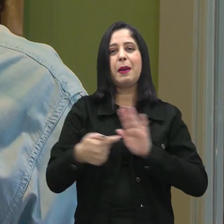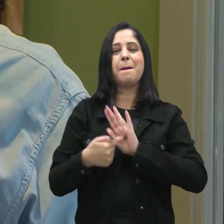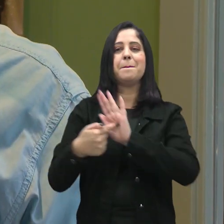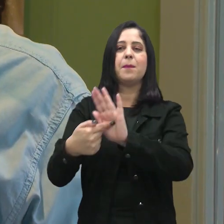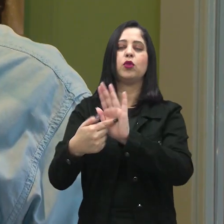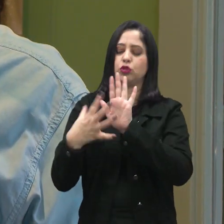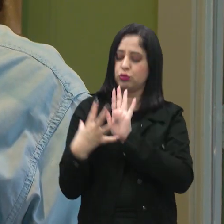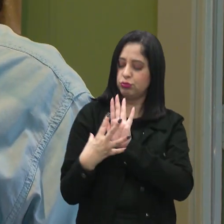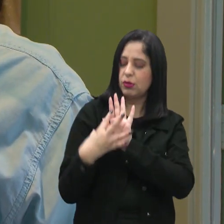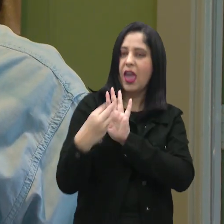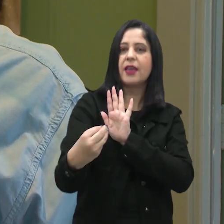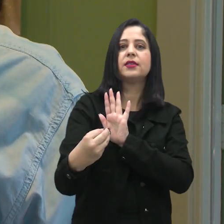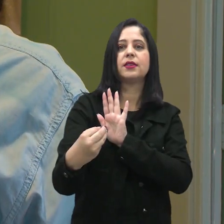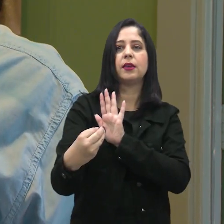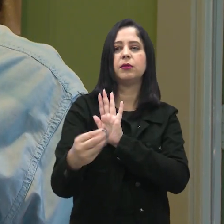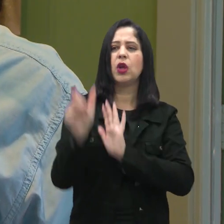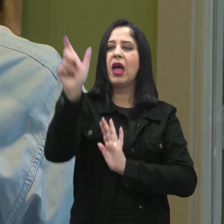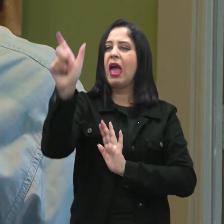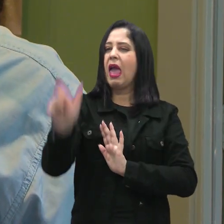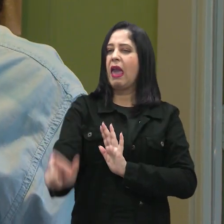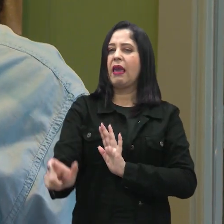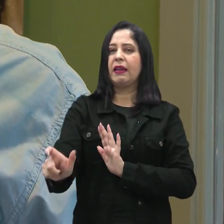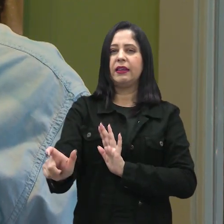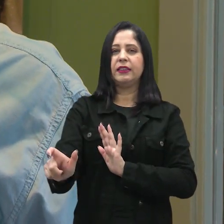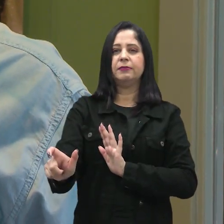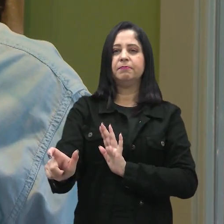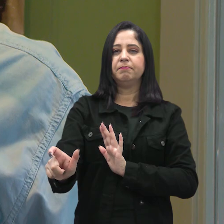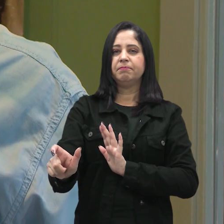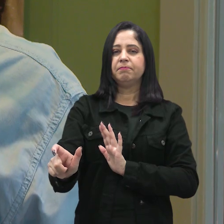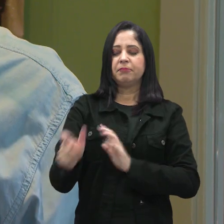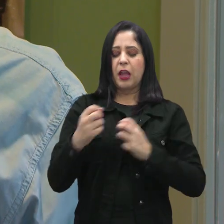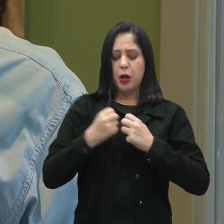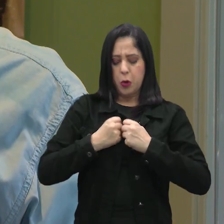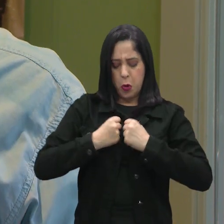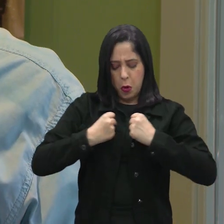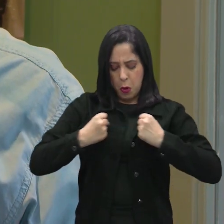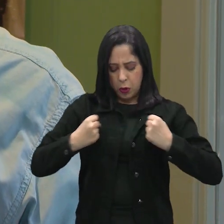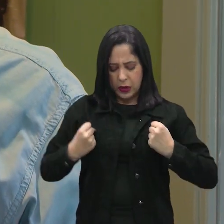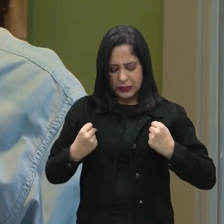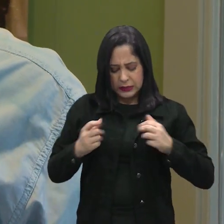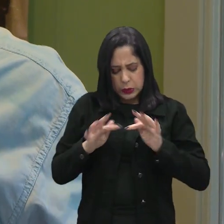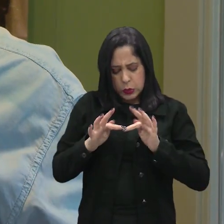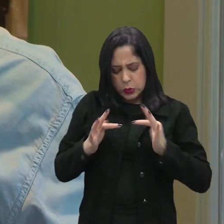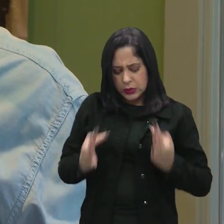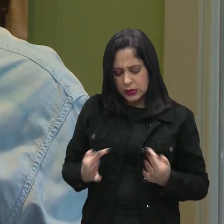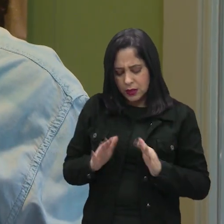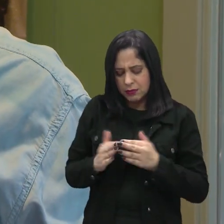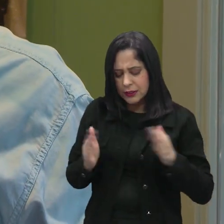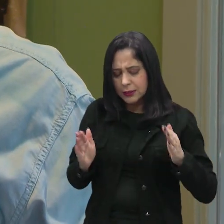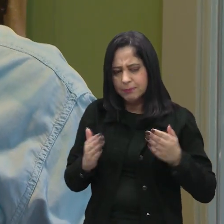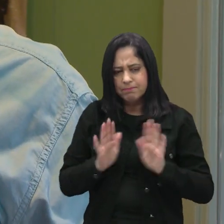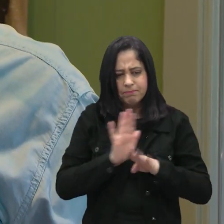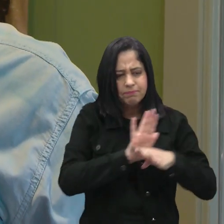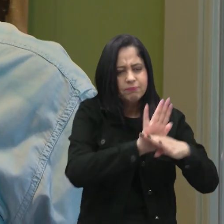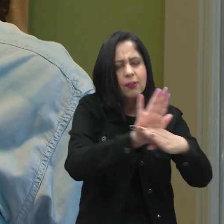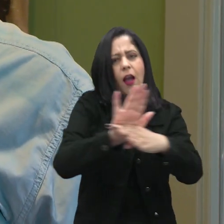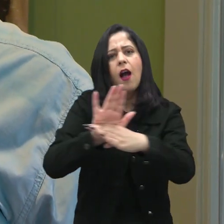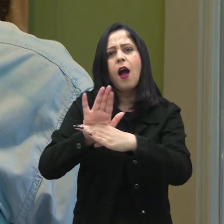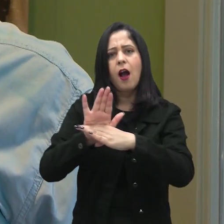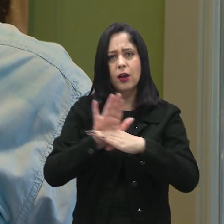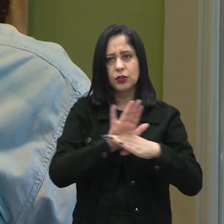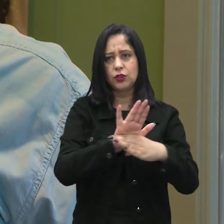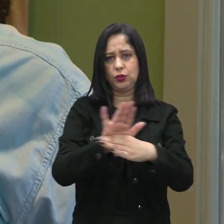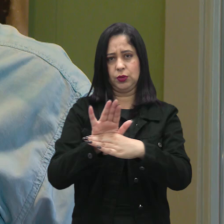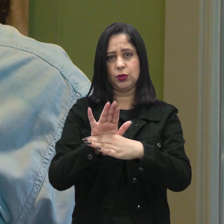dos exemplos, um homem que soube despojar-se de tudo e servir a todos. E esta é uma das verdades